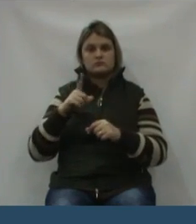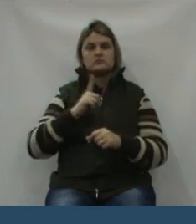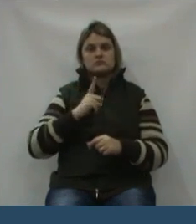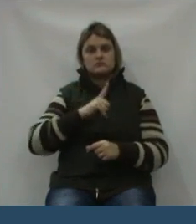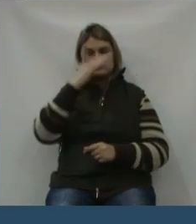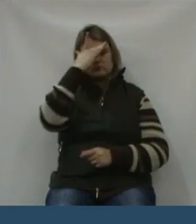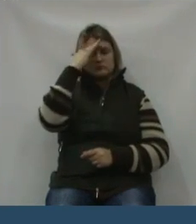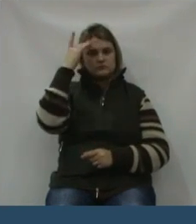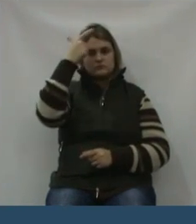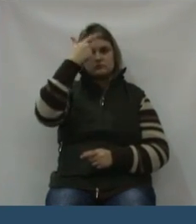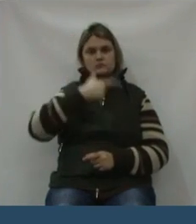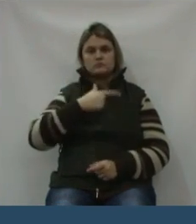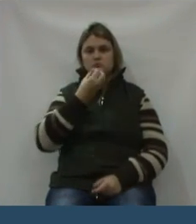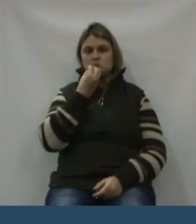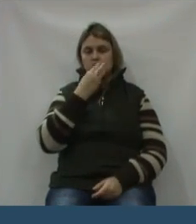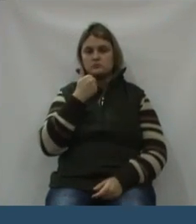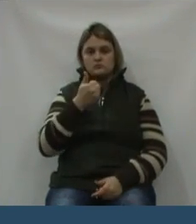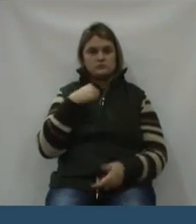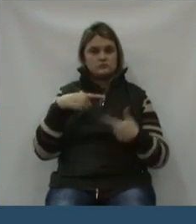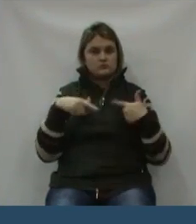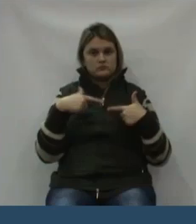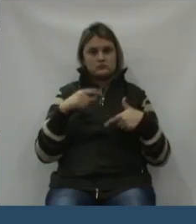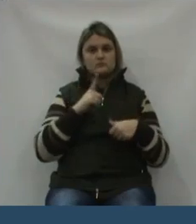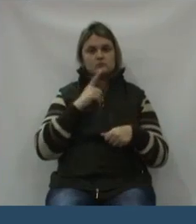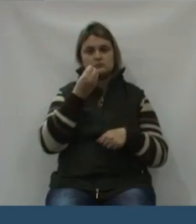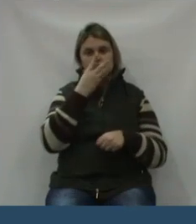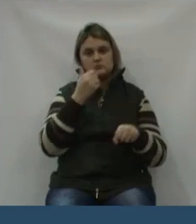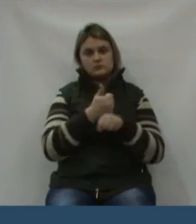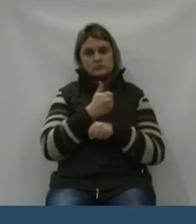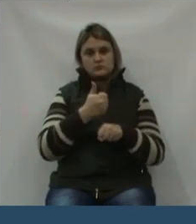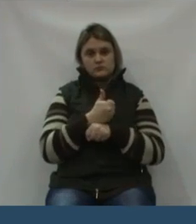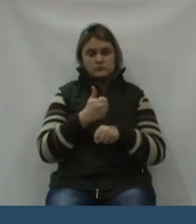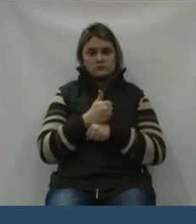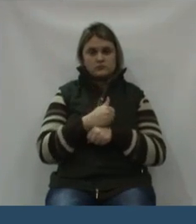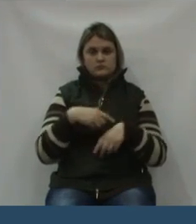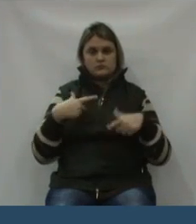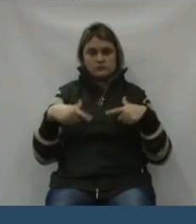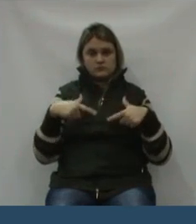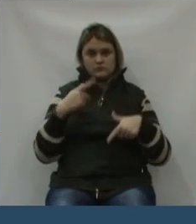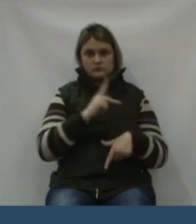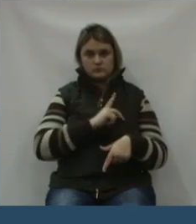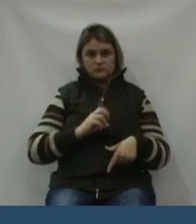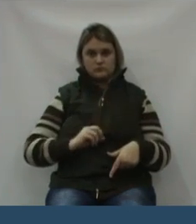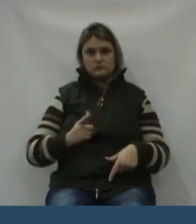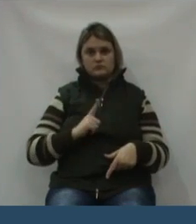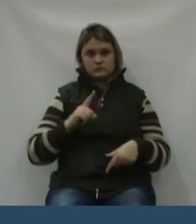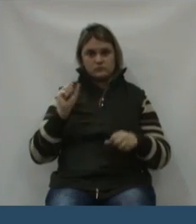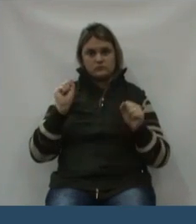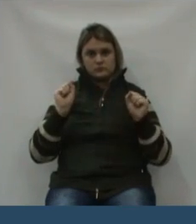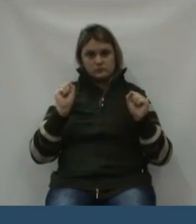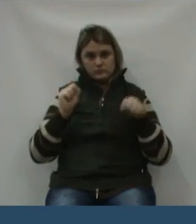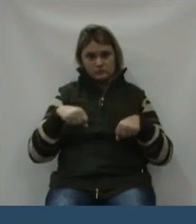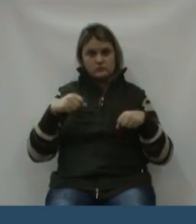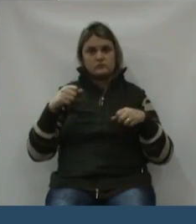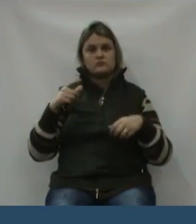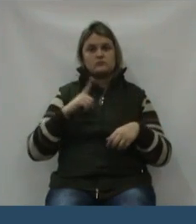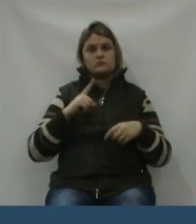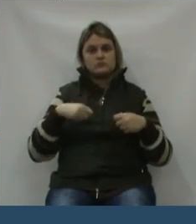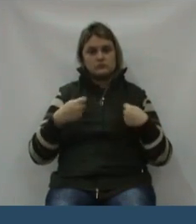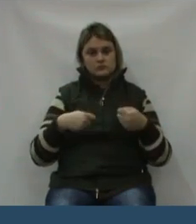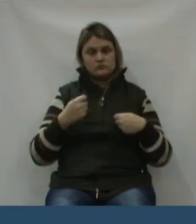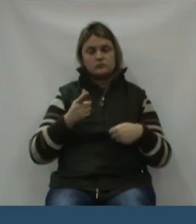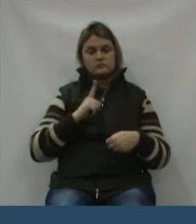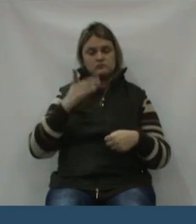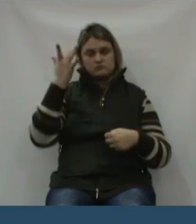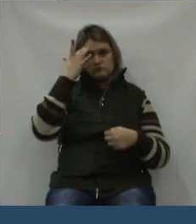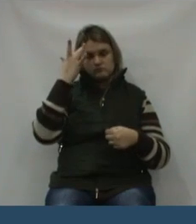sabe que existem pessoas, sim, que estão trabalhando no serviço público que têm, sim, seu mérito, têm capacidade administrativa, têm